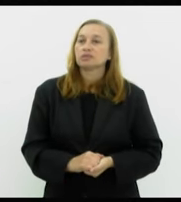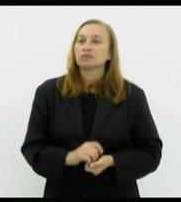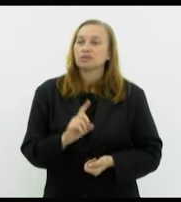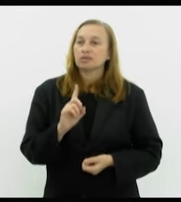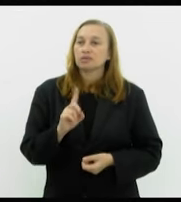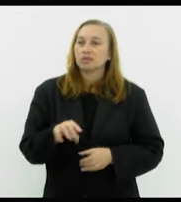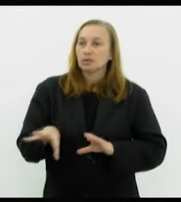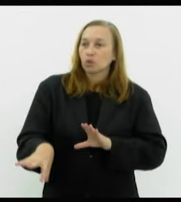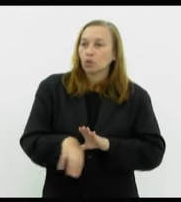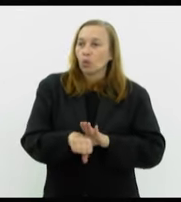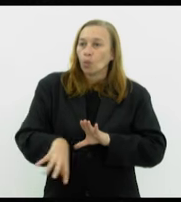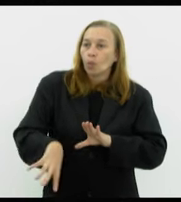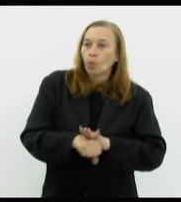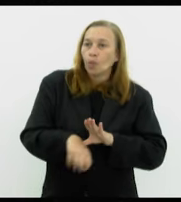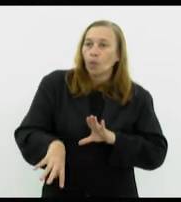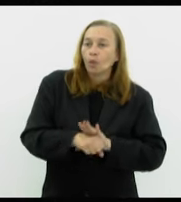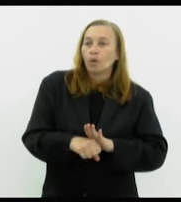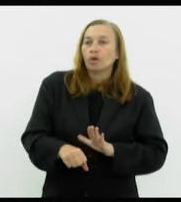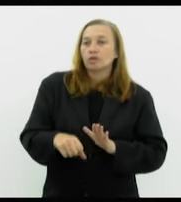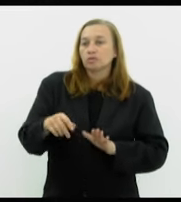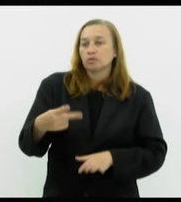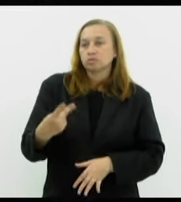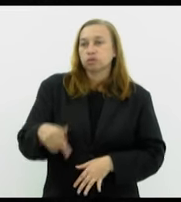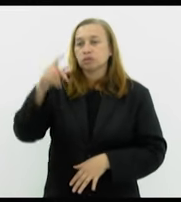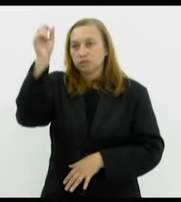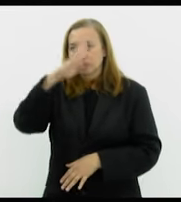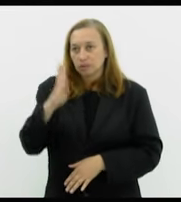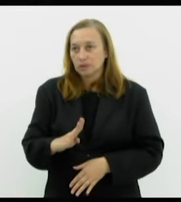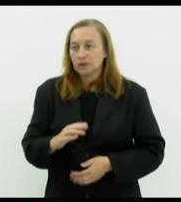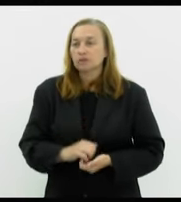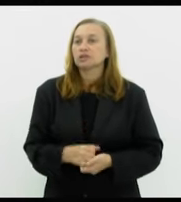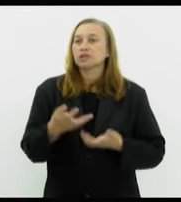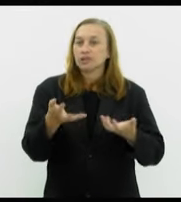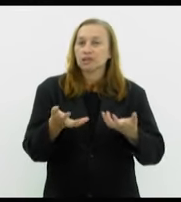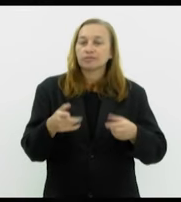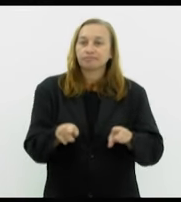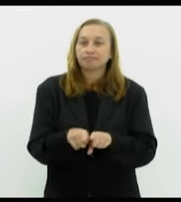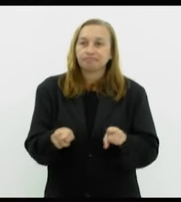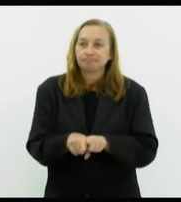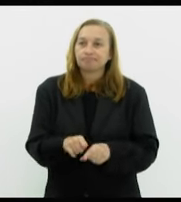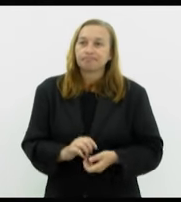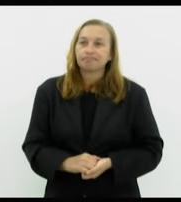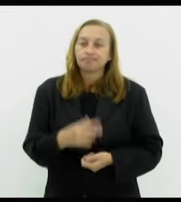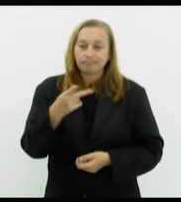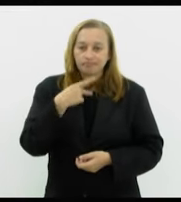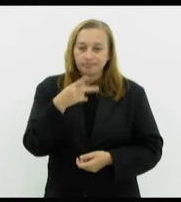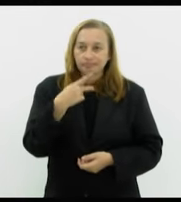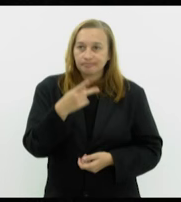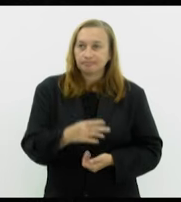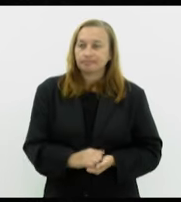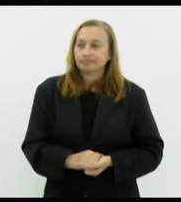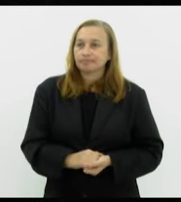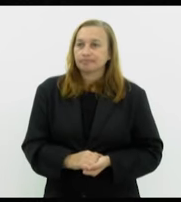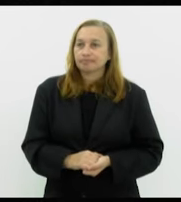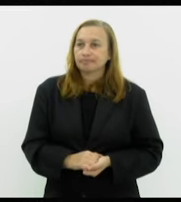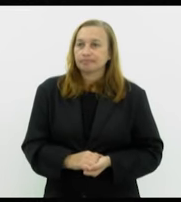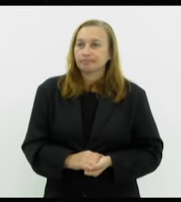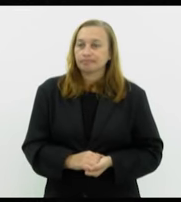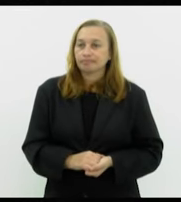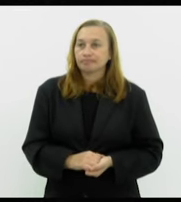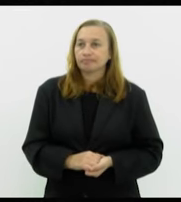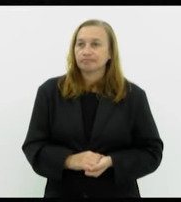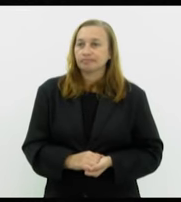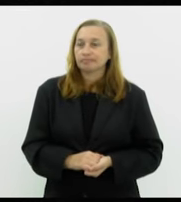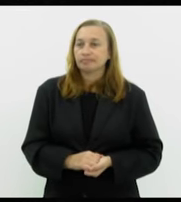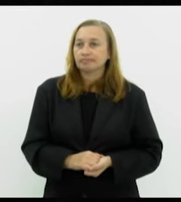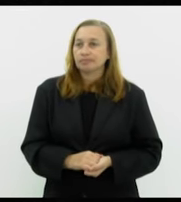extraído do solo brasileiro. Queria também falar, porque não menos